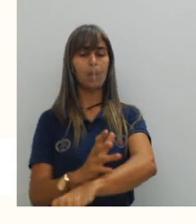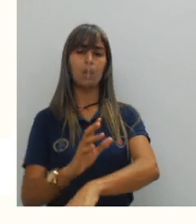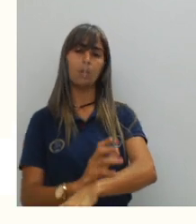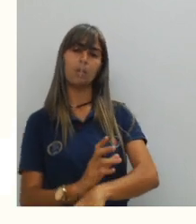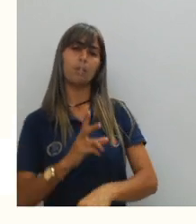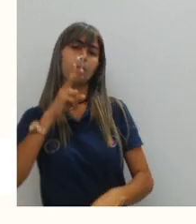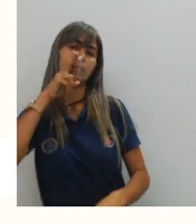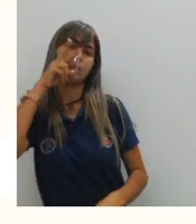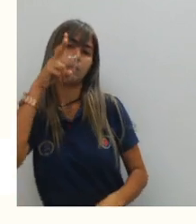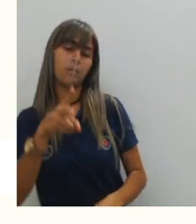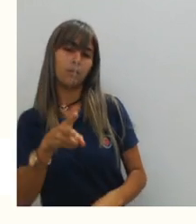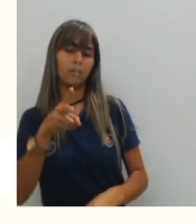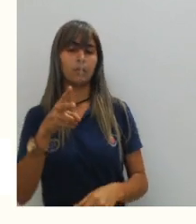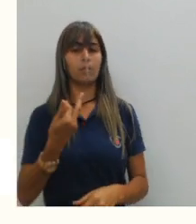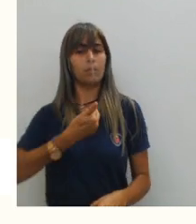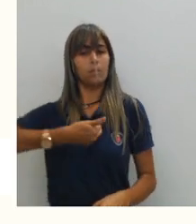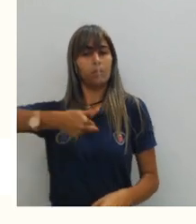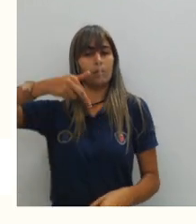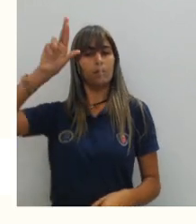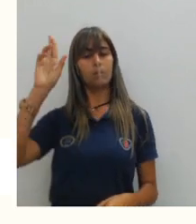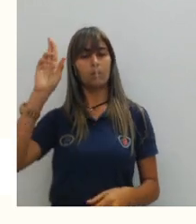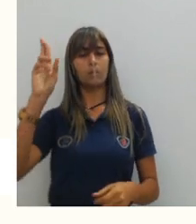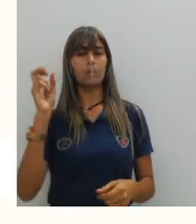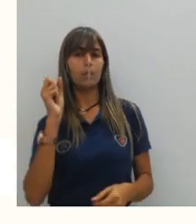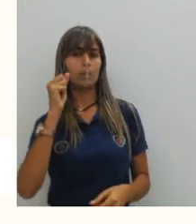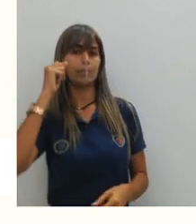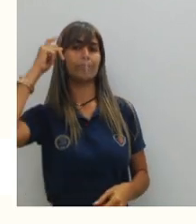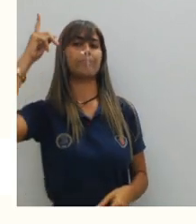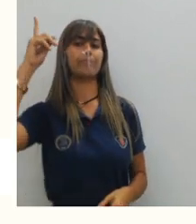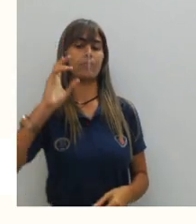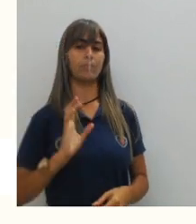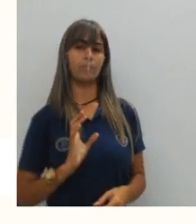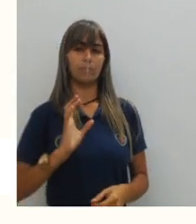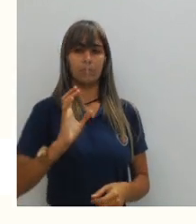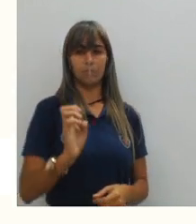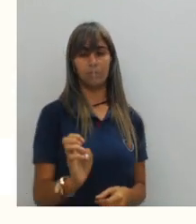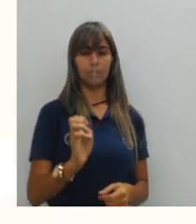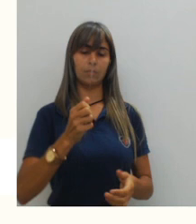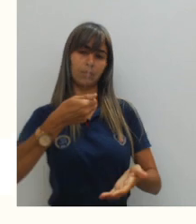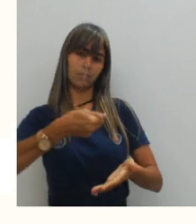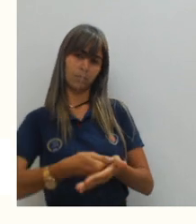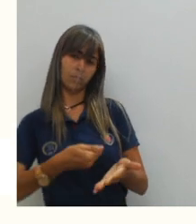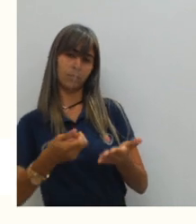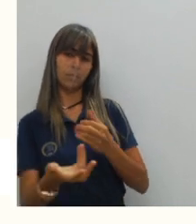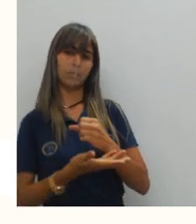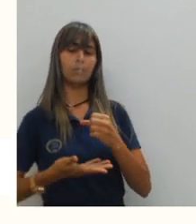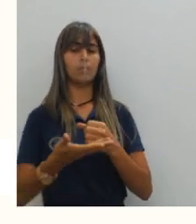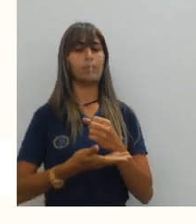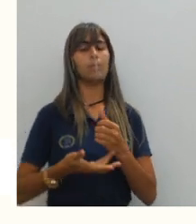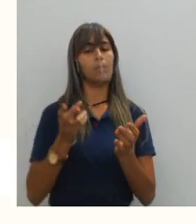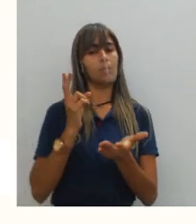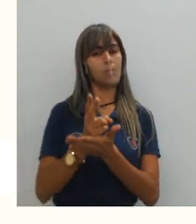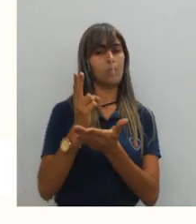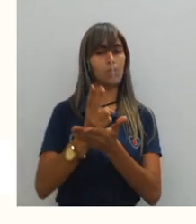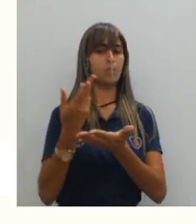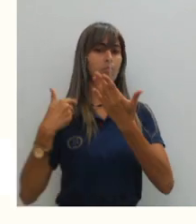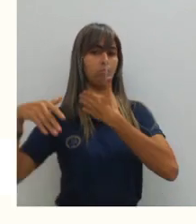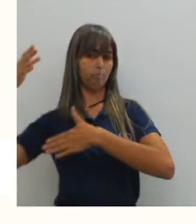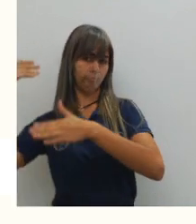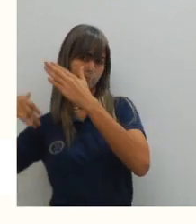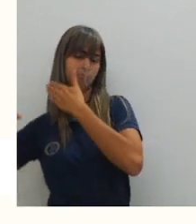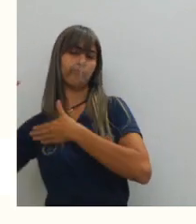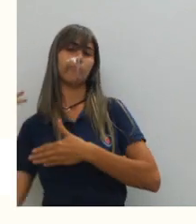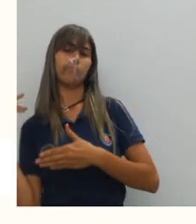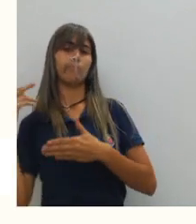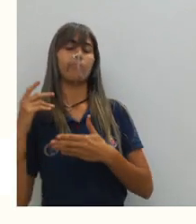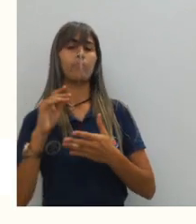forças mágicas e religiosas e as ideias éticas de dever nelas baseadas têm estado sempre no passado